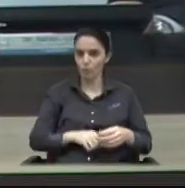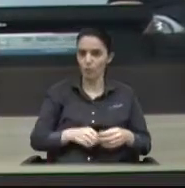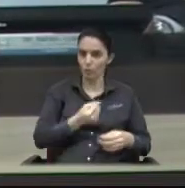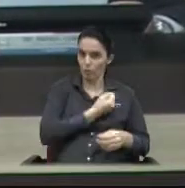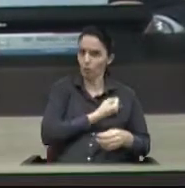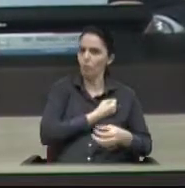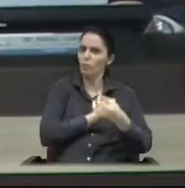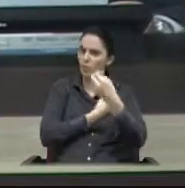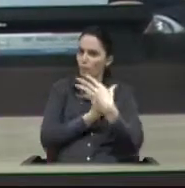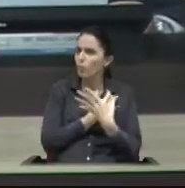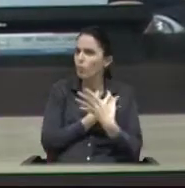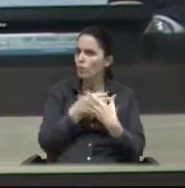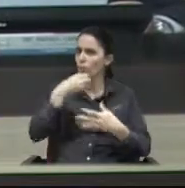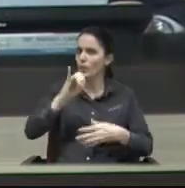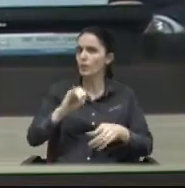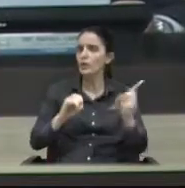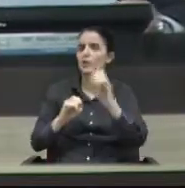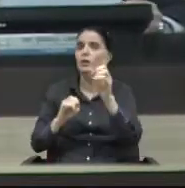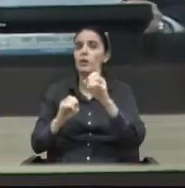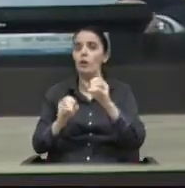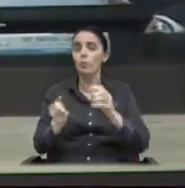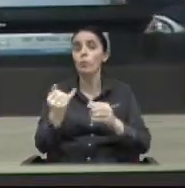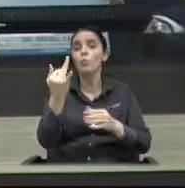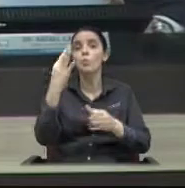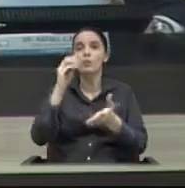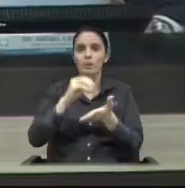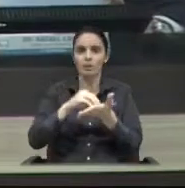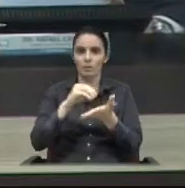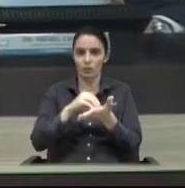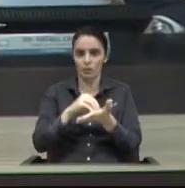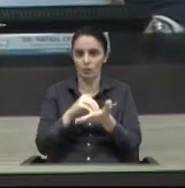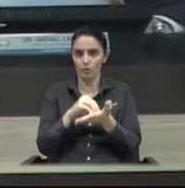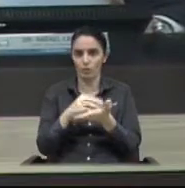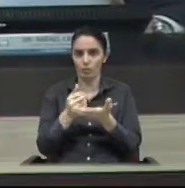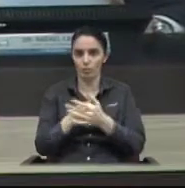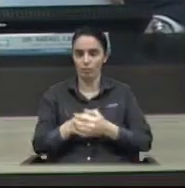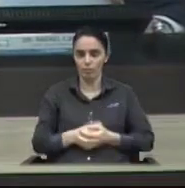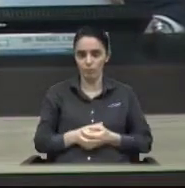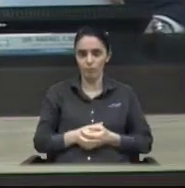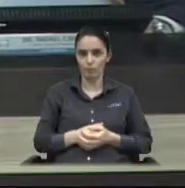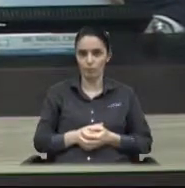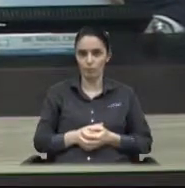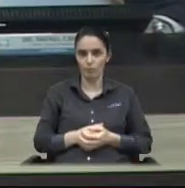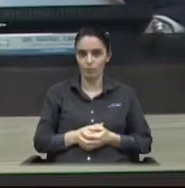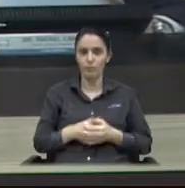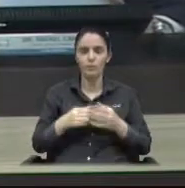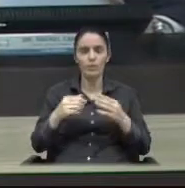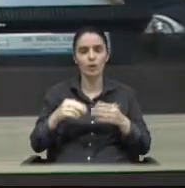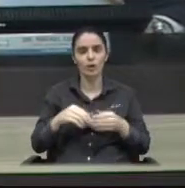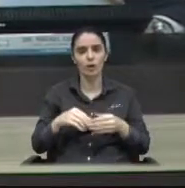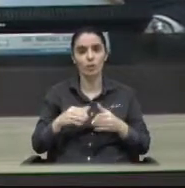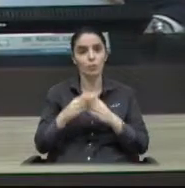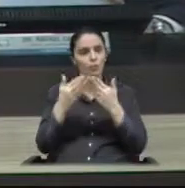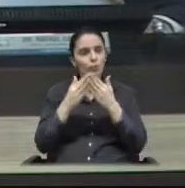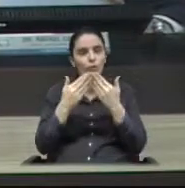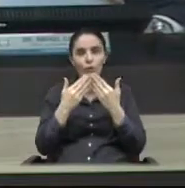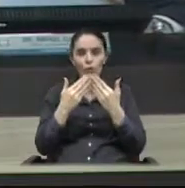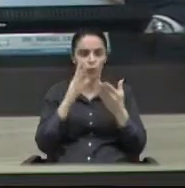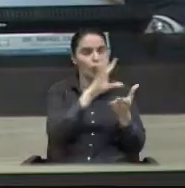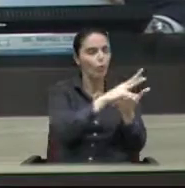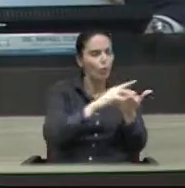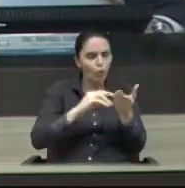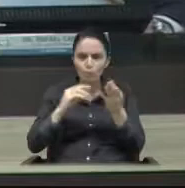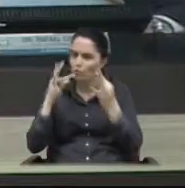senão qual dest por gentileza enviar cópia de todos os contratos firmados pela prefeitura municipal